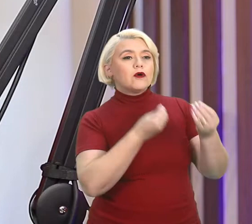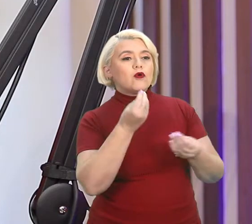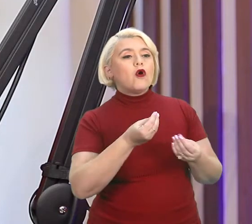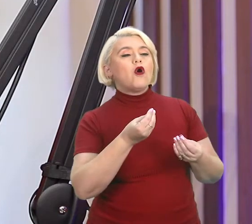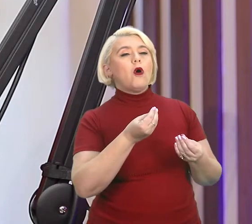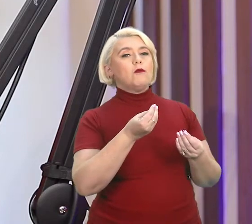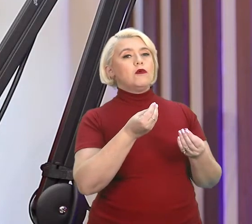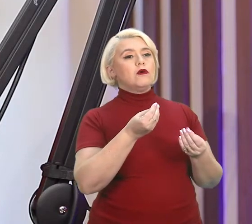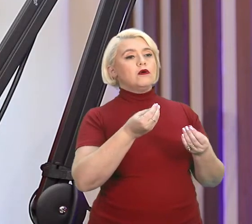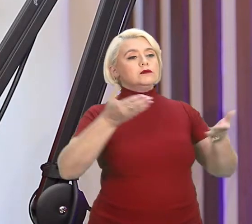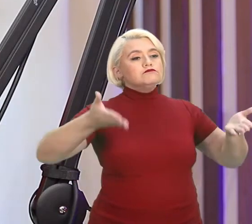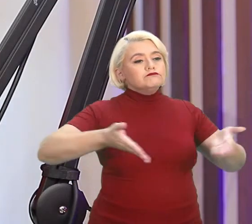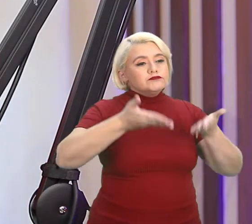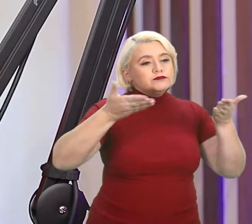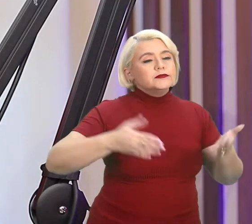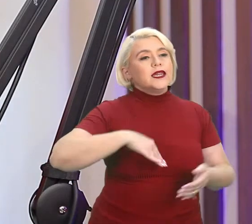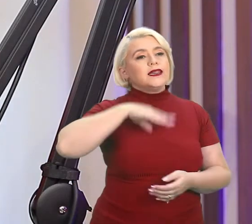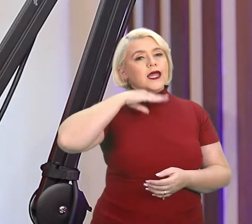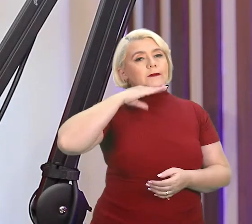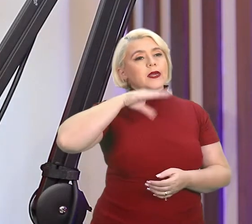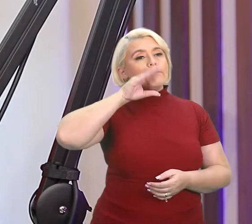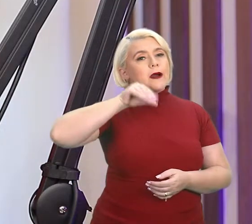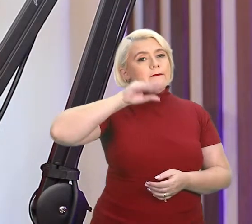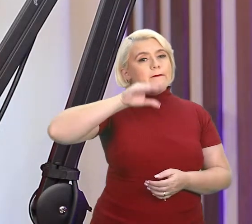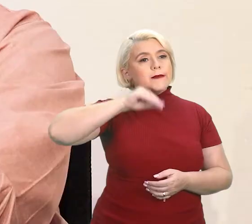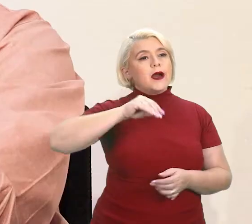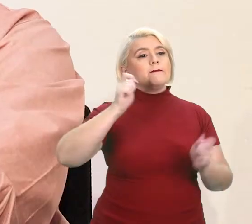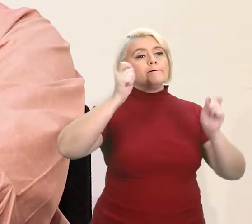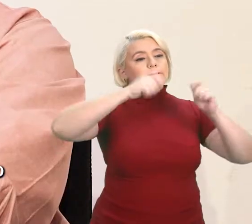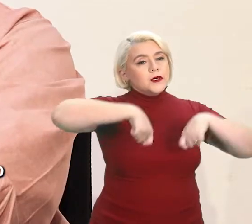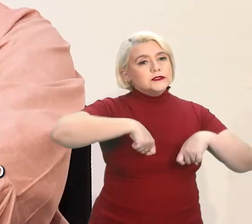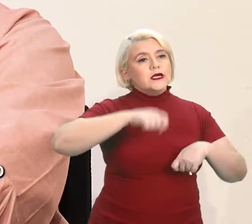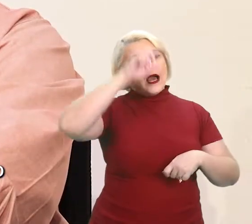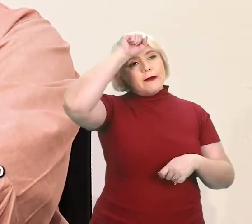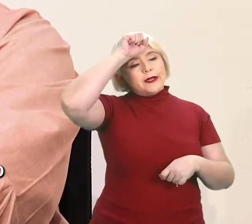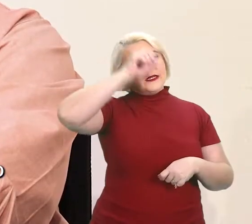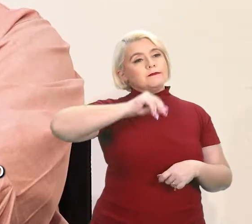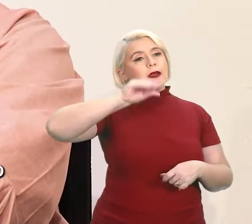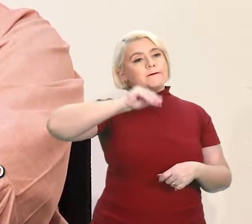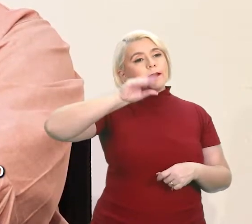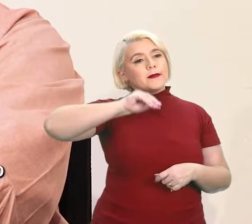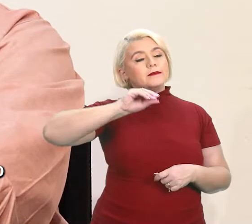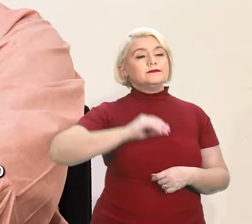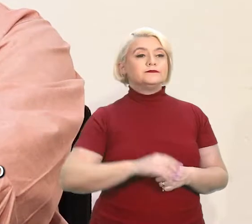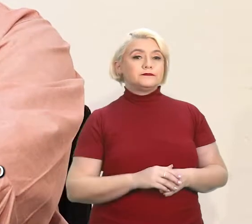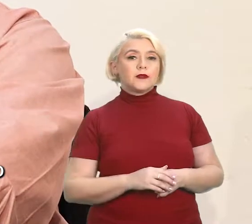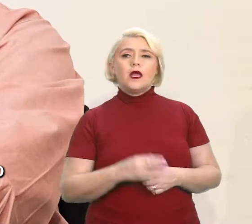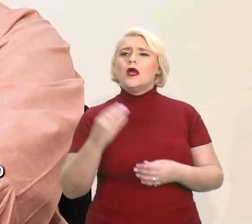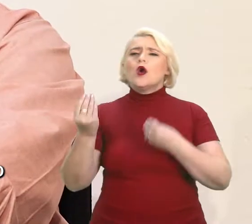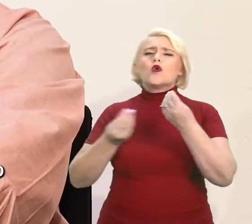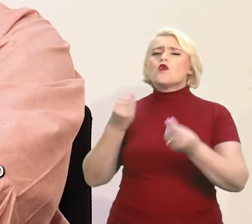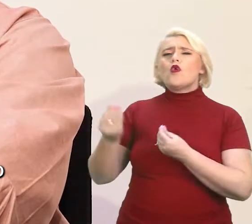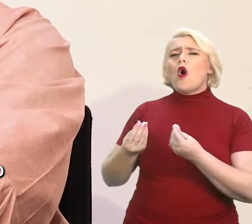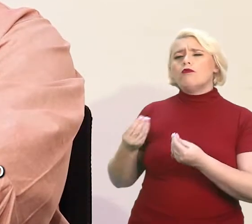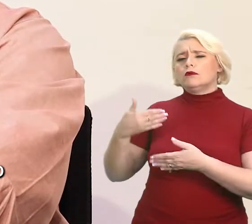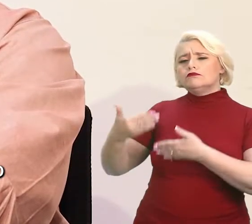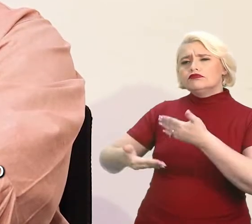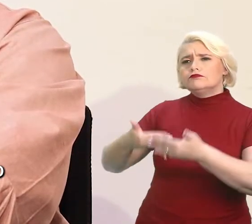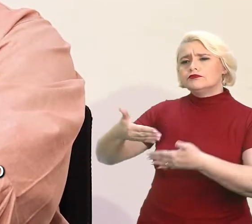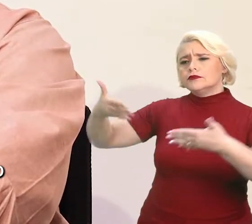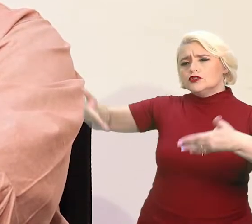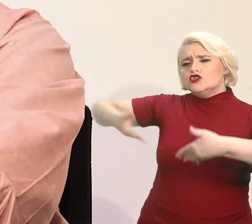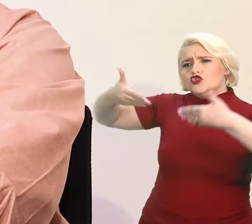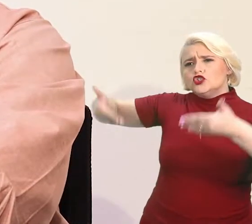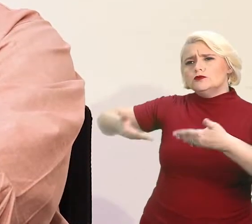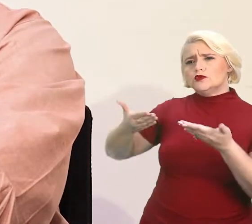com terapia de fala, para poder aprender a falar. E como é que se dá esse processo desse estímulo? Explique para